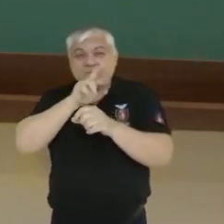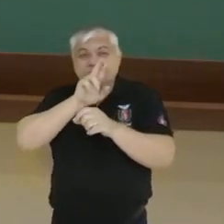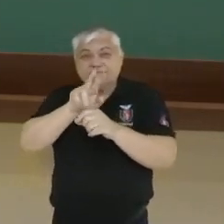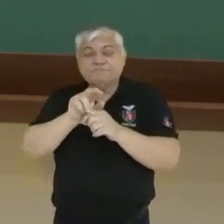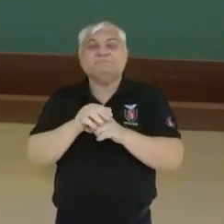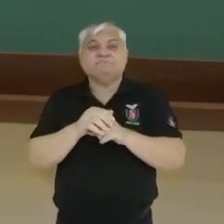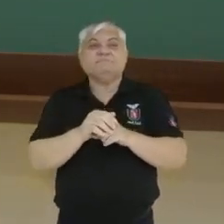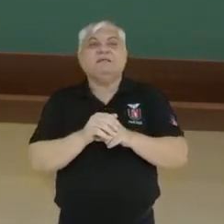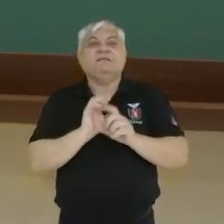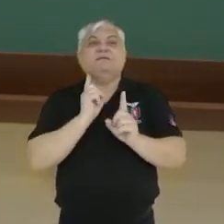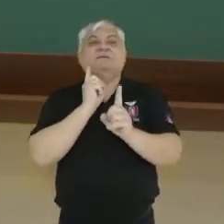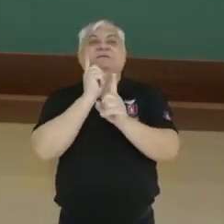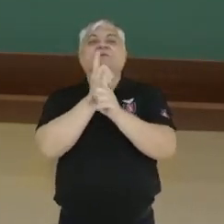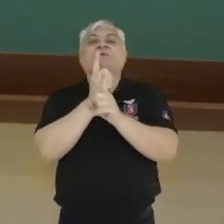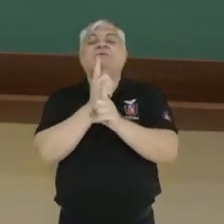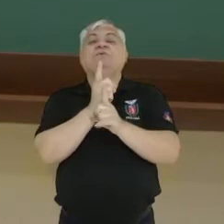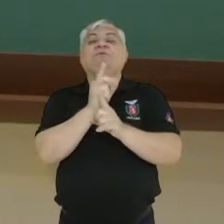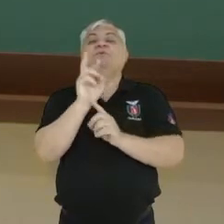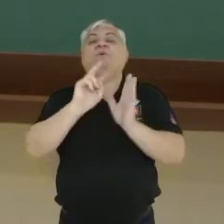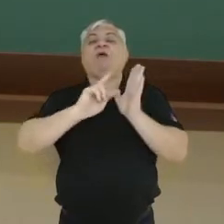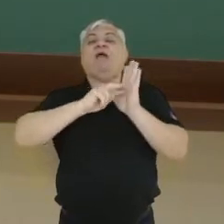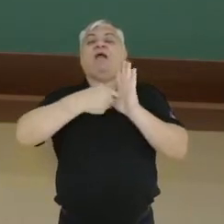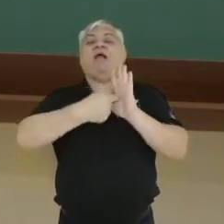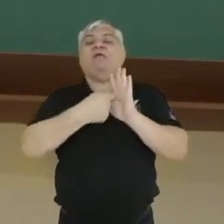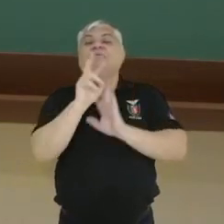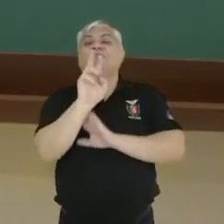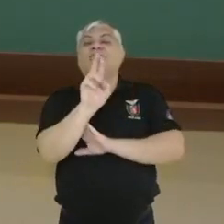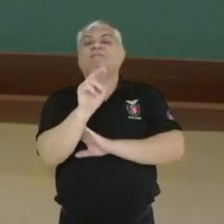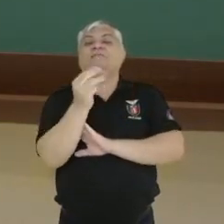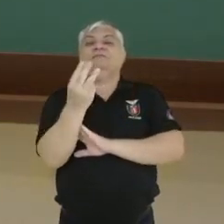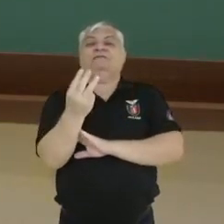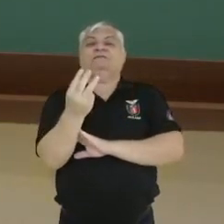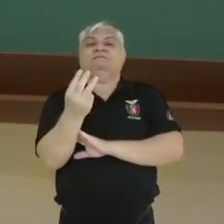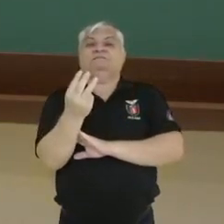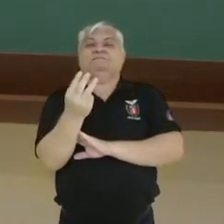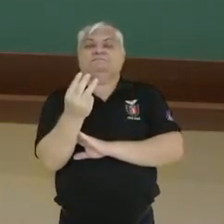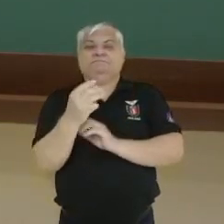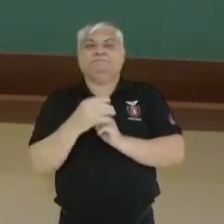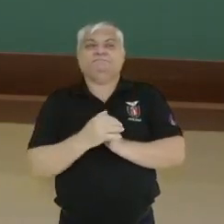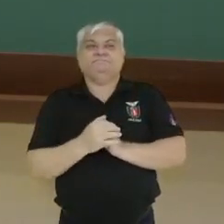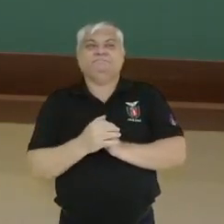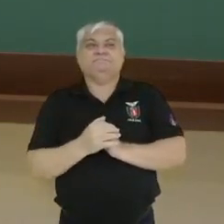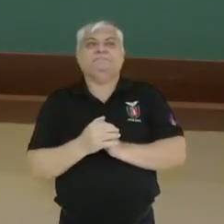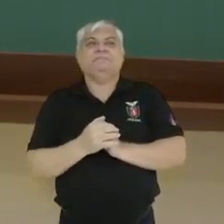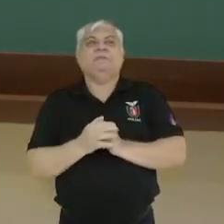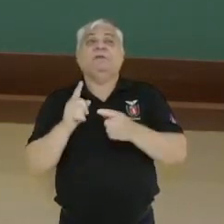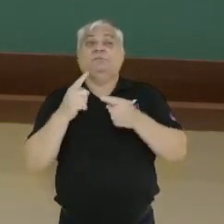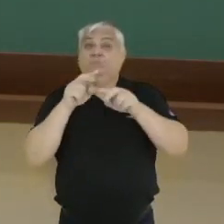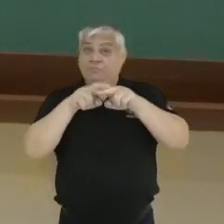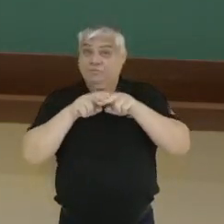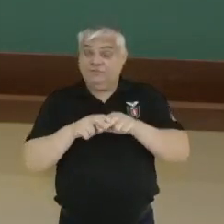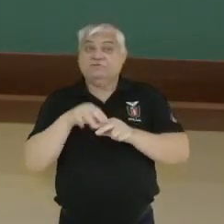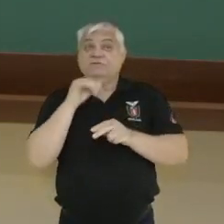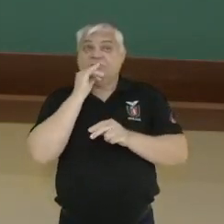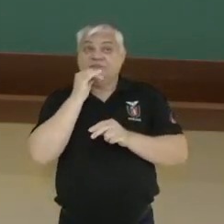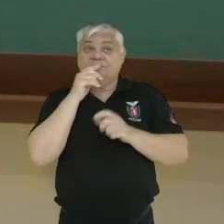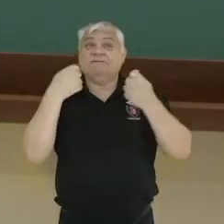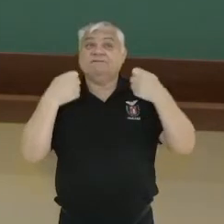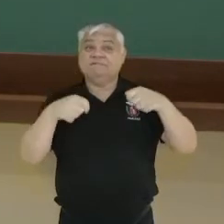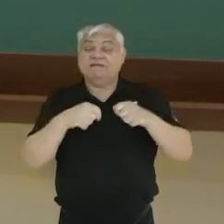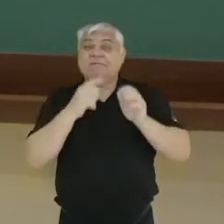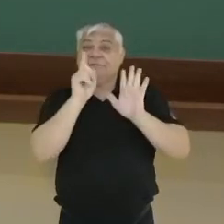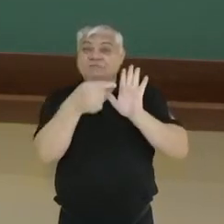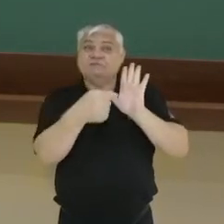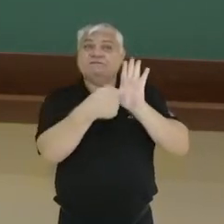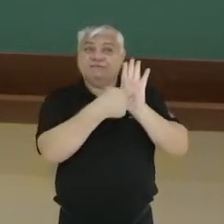sinal, encontramos, portanto, que o nosso raio vale 3. Então, portanto, nós temos que o nosso